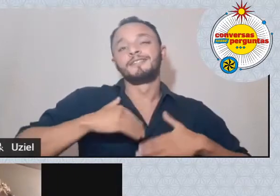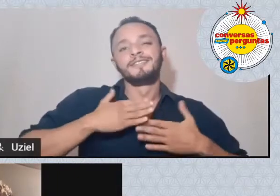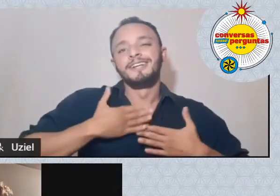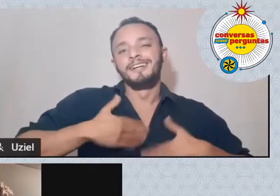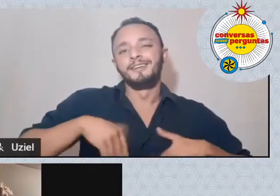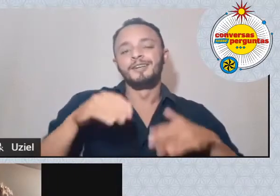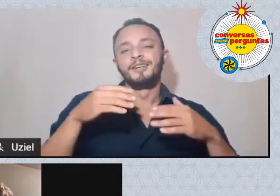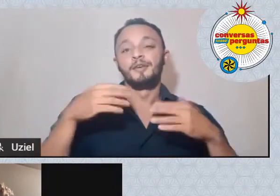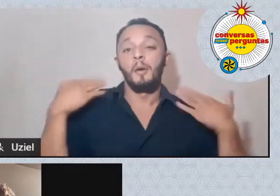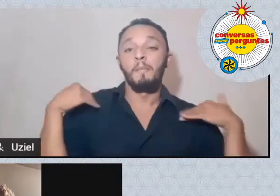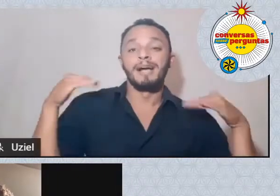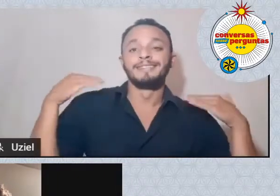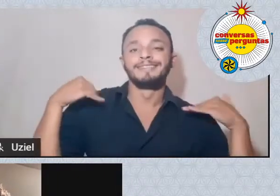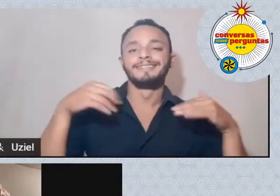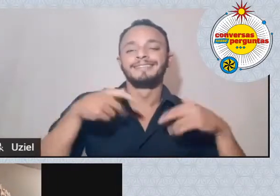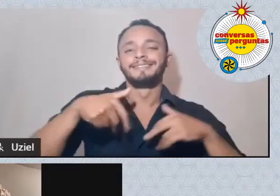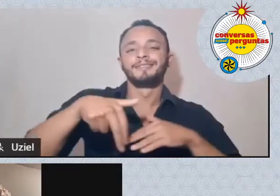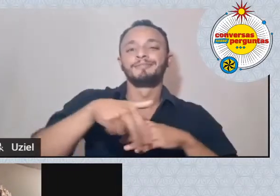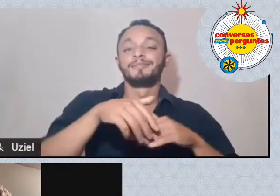conversa, obrigada.